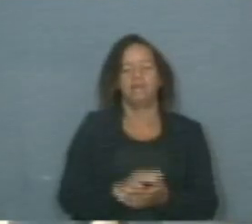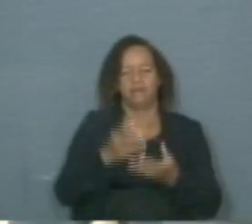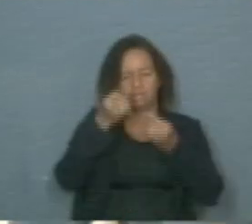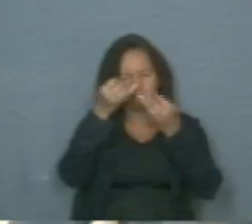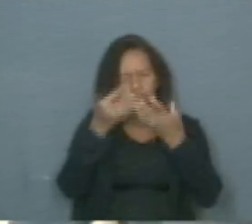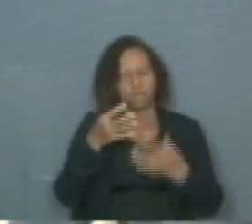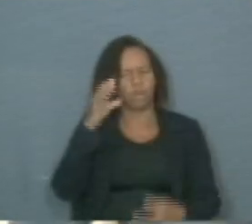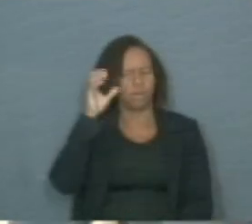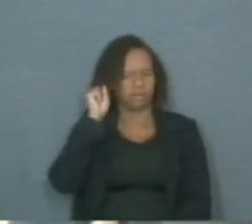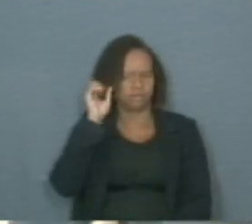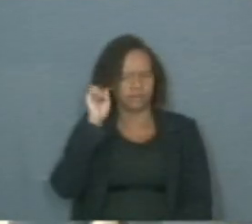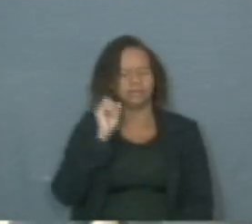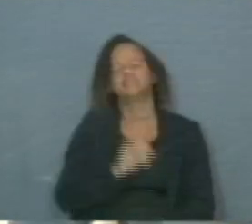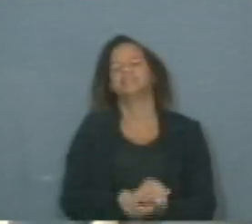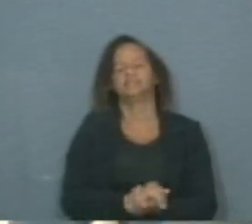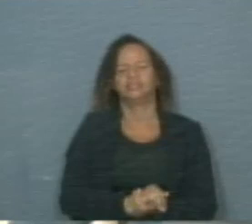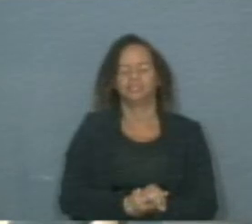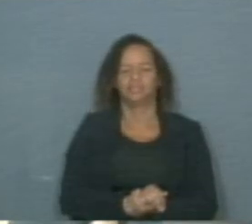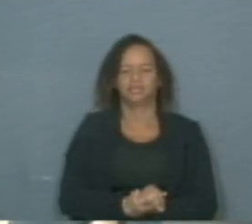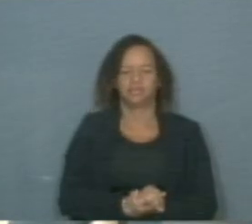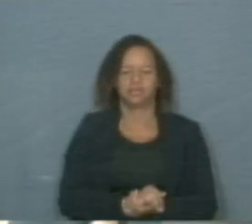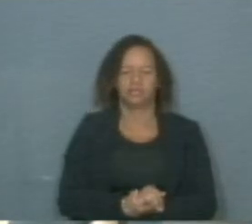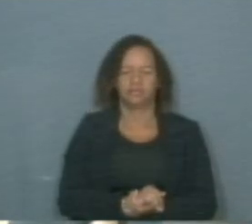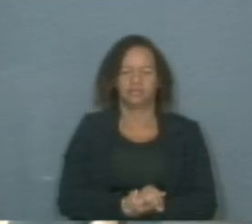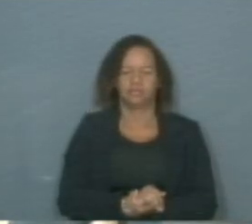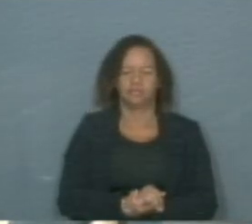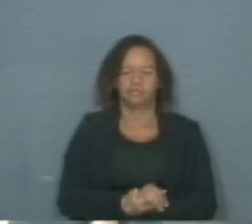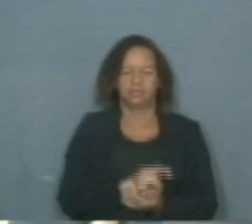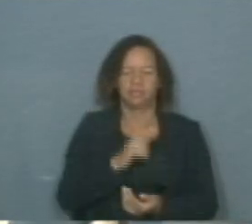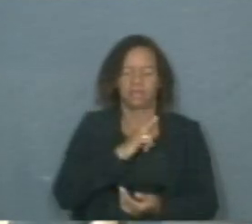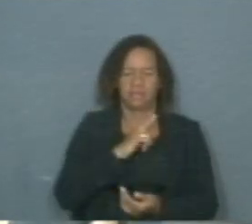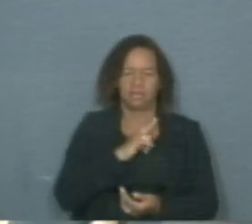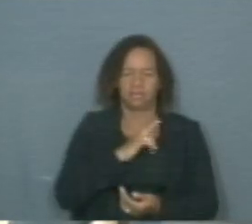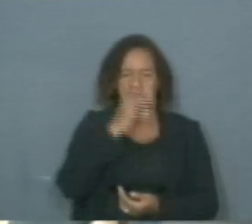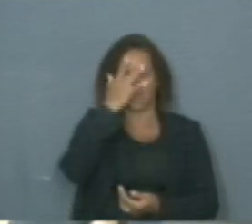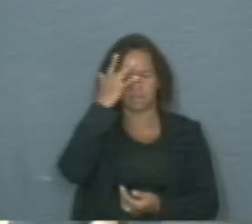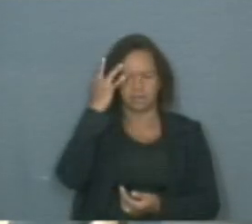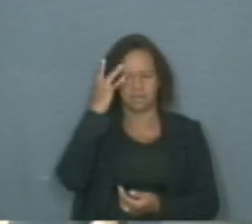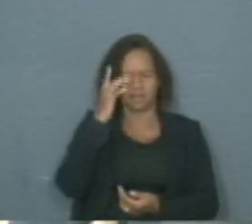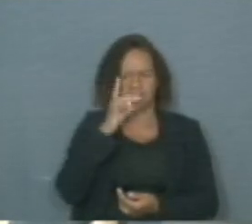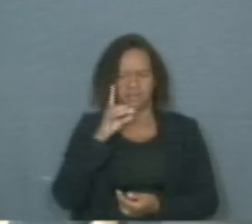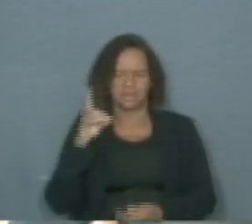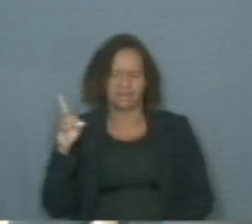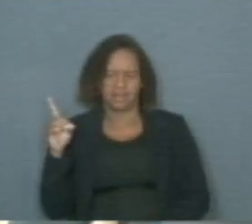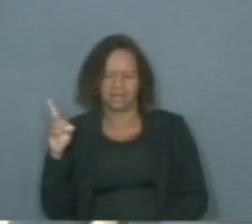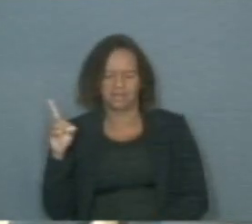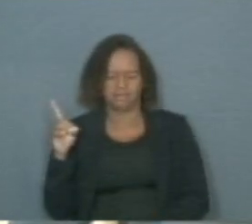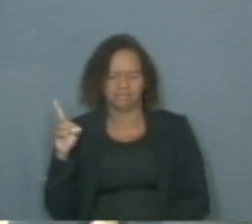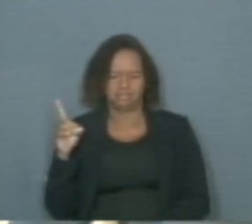senhora falando que tinham pessoas do lado da direita,